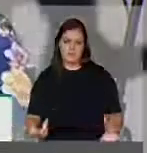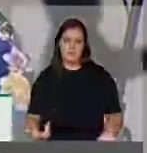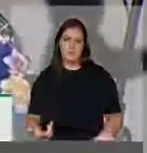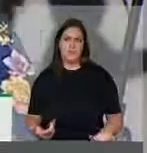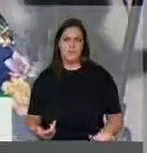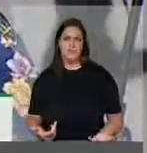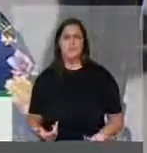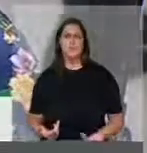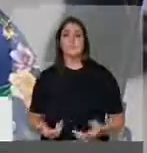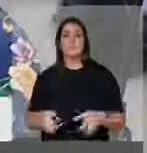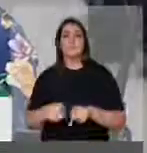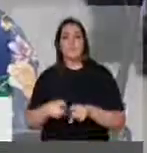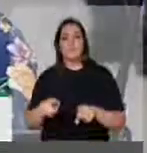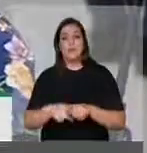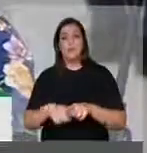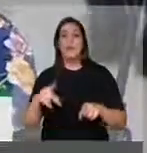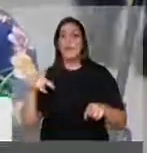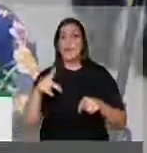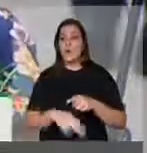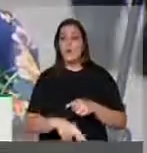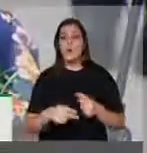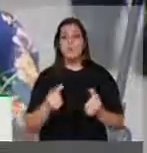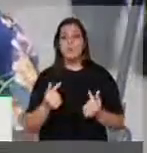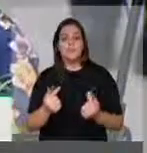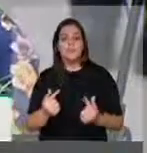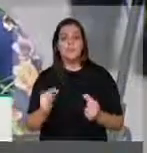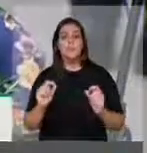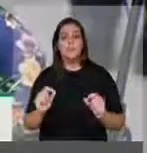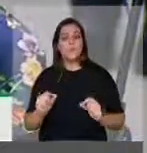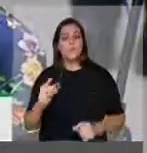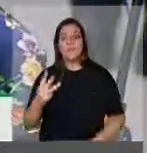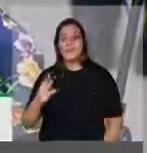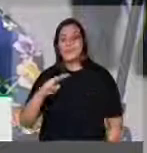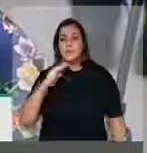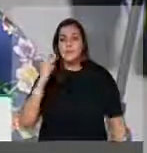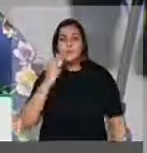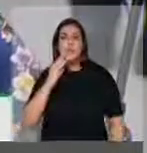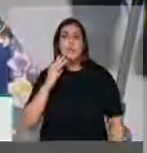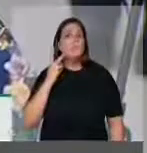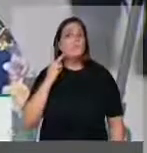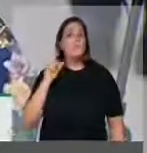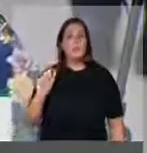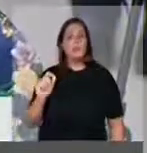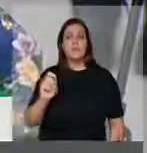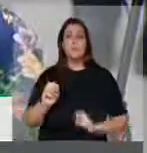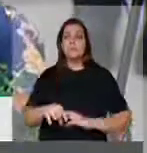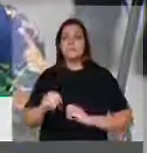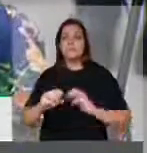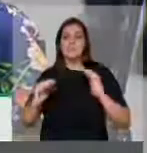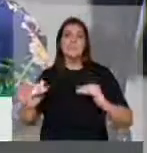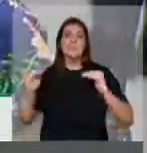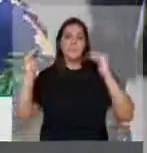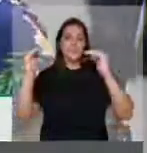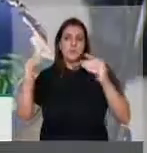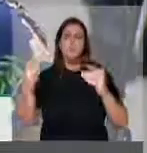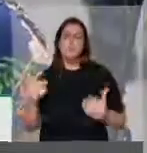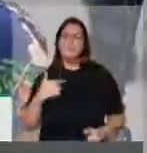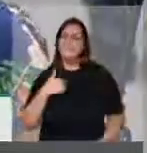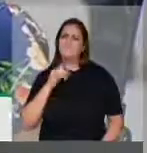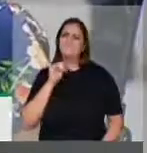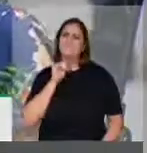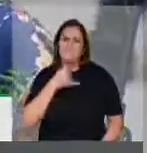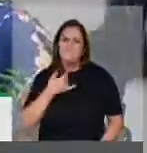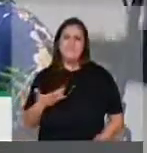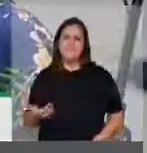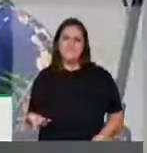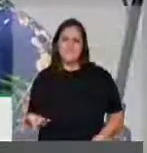corte, ainda foram cortados também 3 milhões destinados ao ensino superior. Lamento que dentro